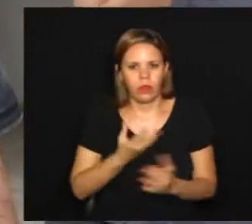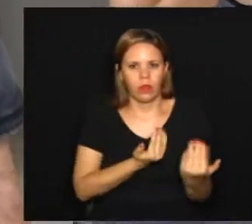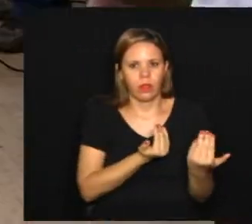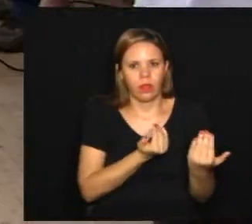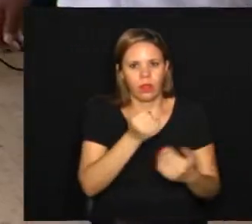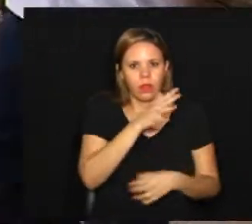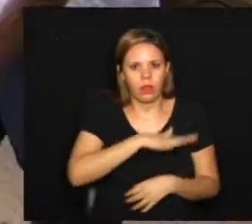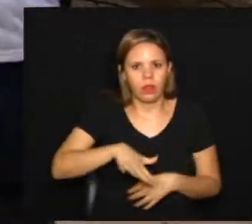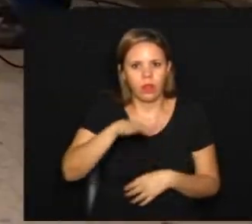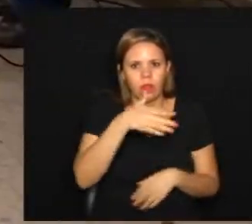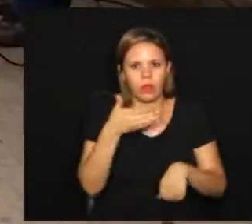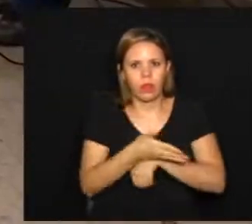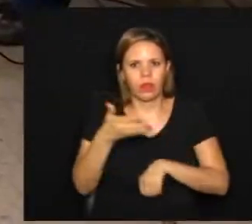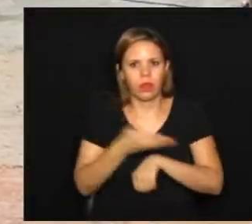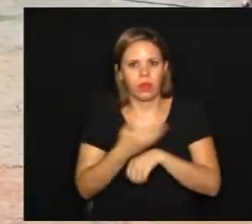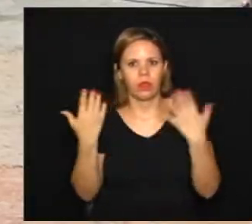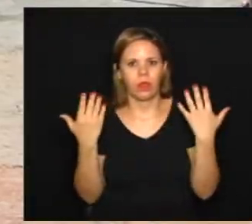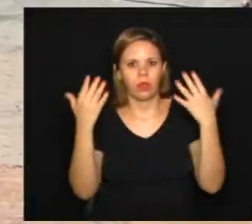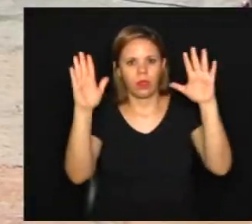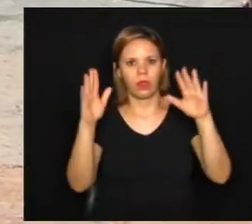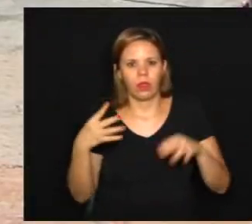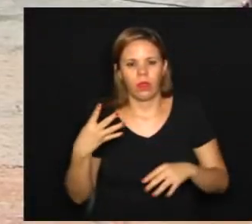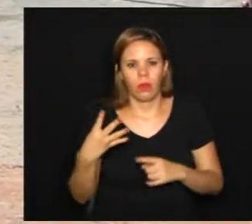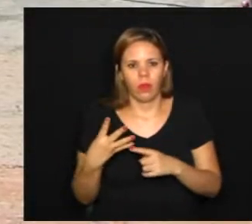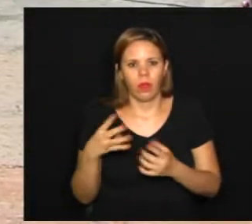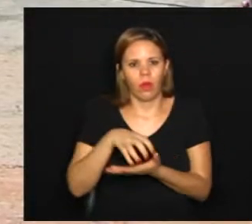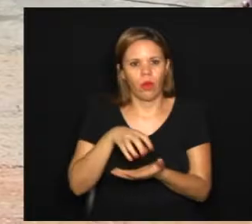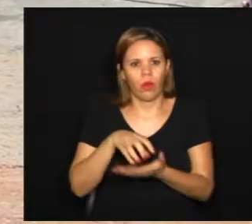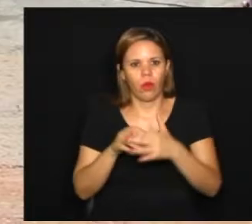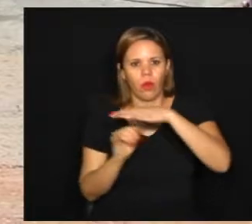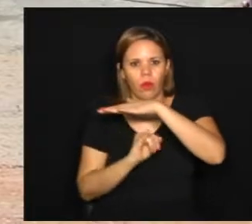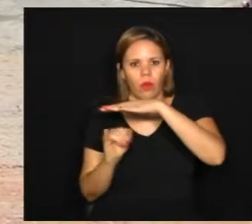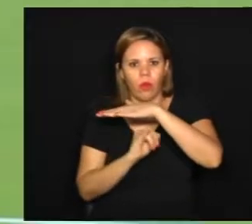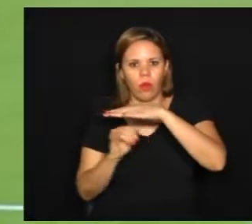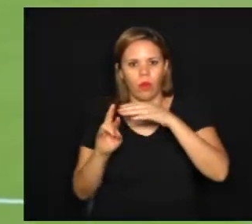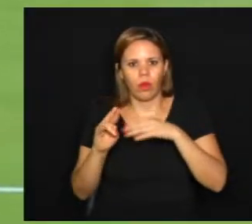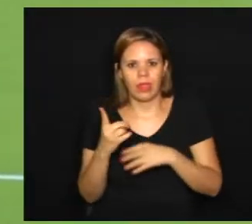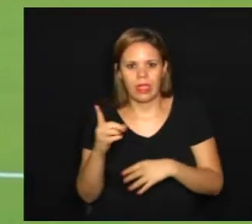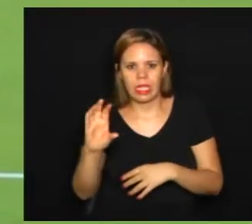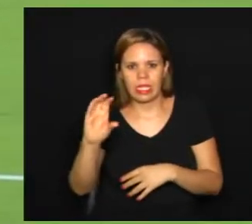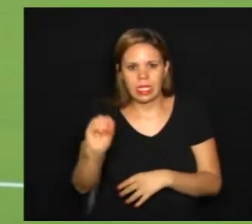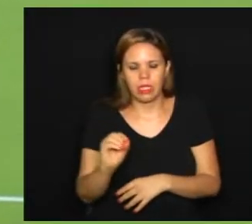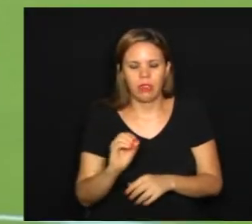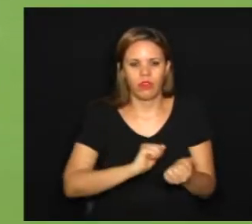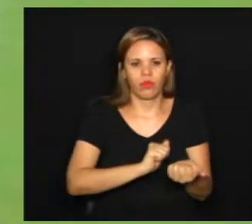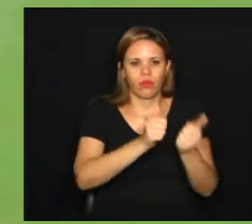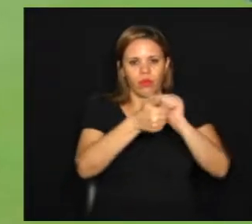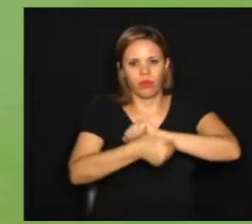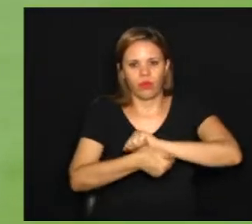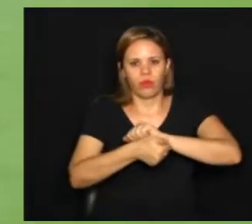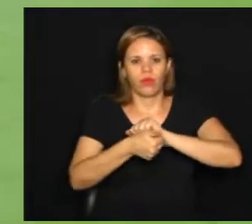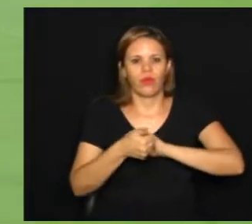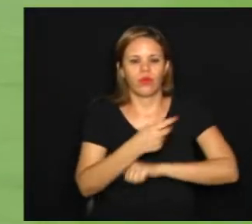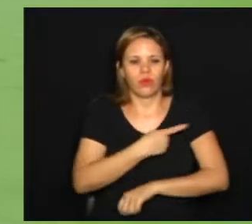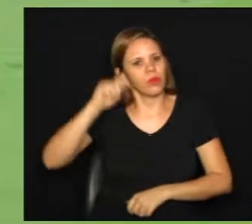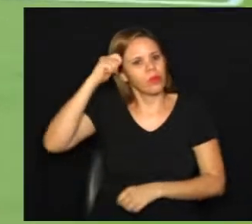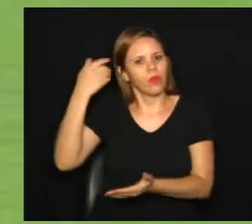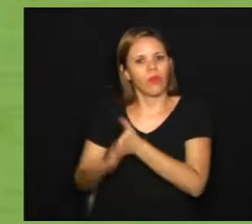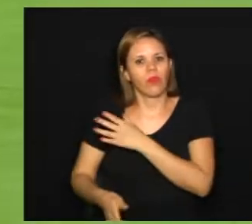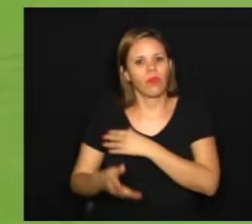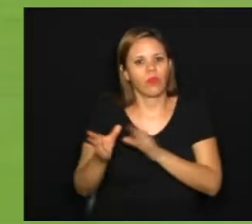Juventude, participa da inauguração da 4ª unidade do Instituto Redenção. E no esporte, Ponte Preta perde para